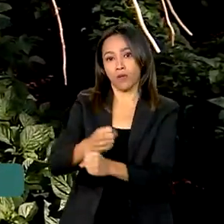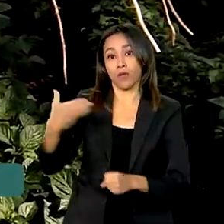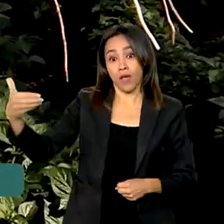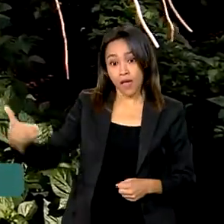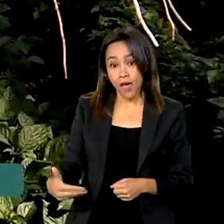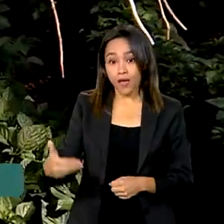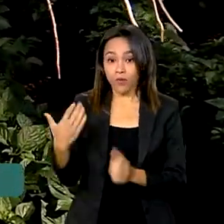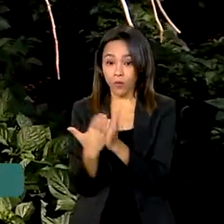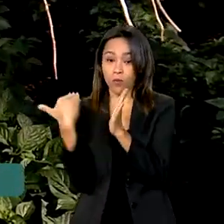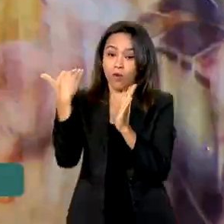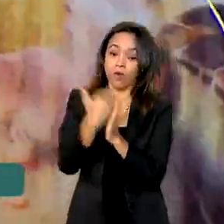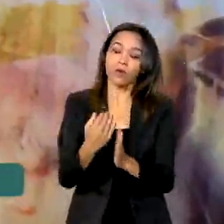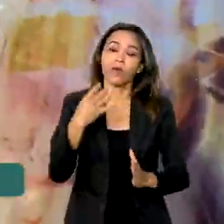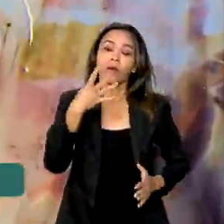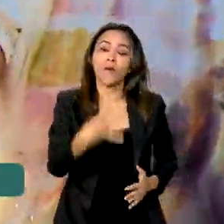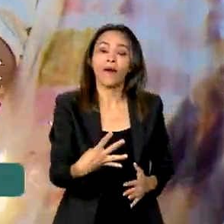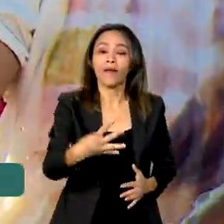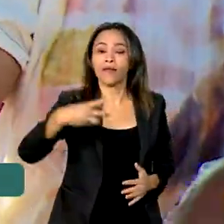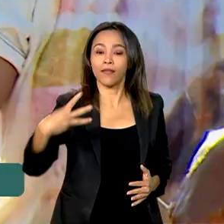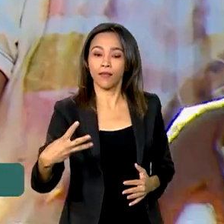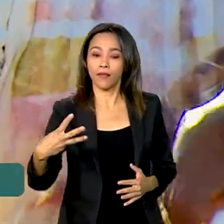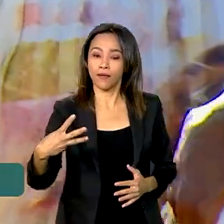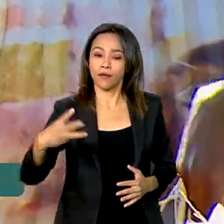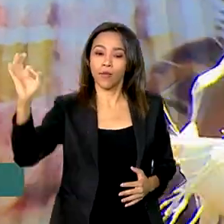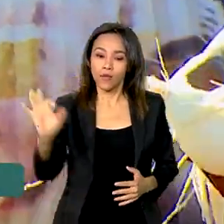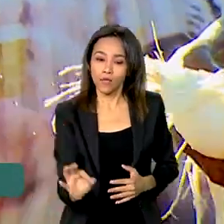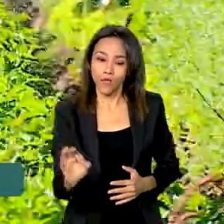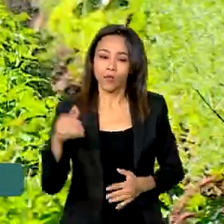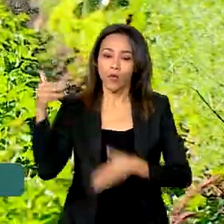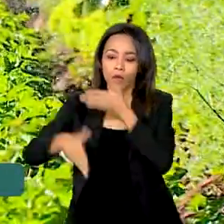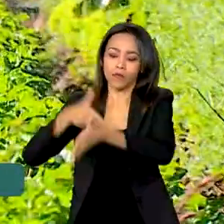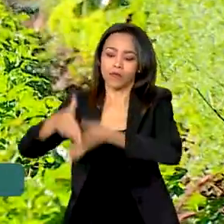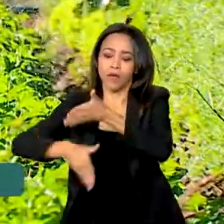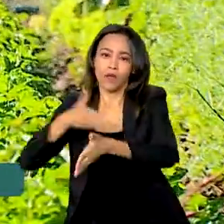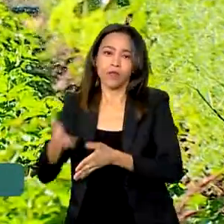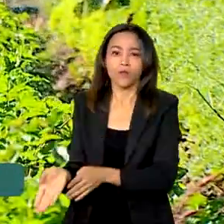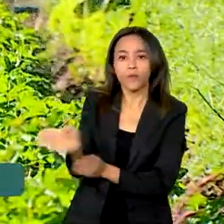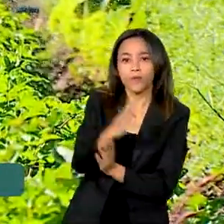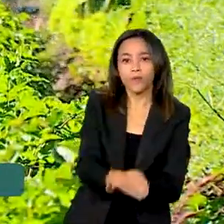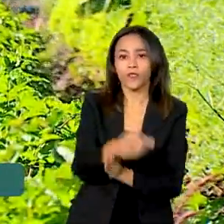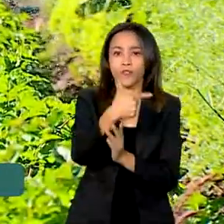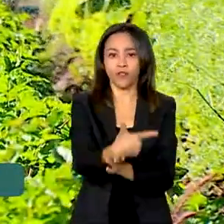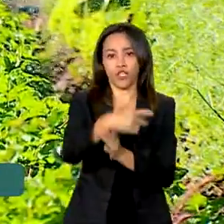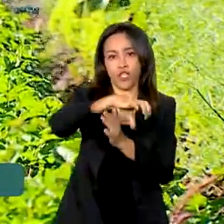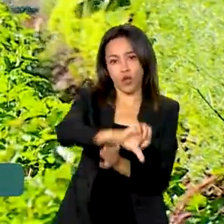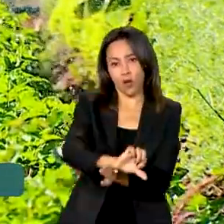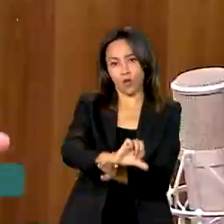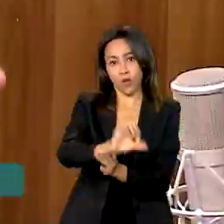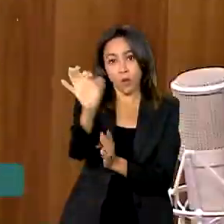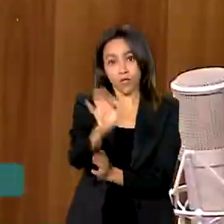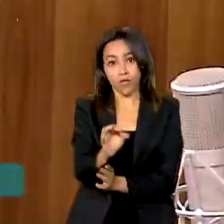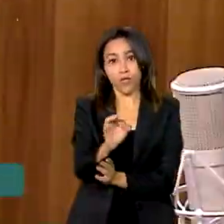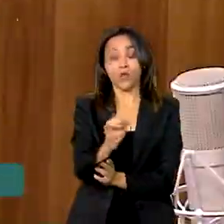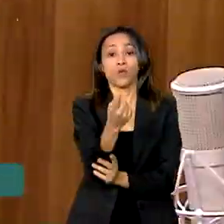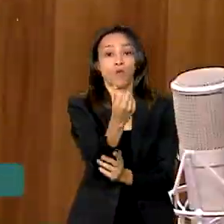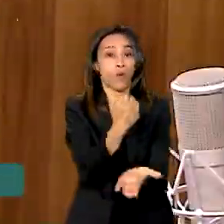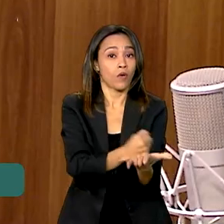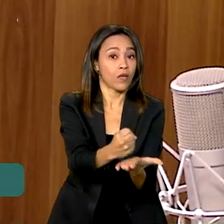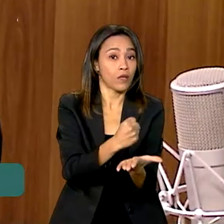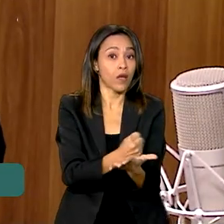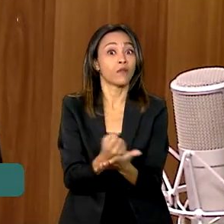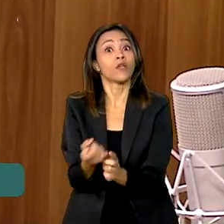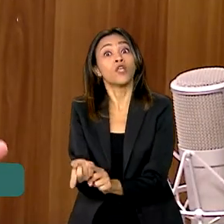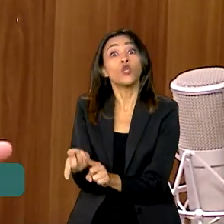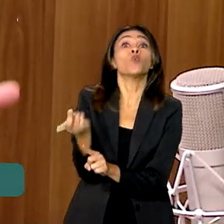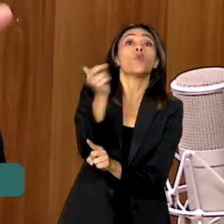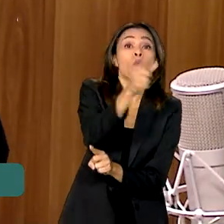de 43% no número de operações e de 29% no valor contratado. E para o próximo